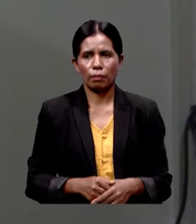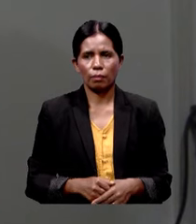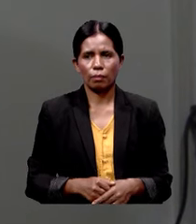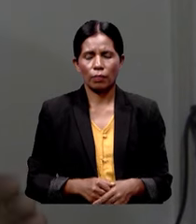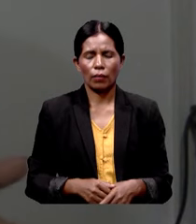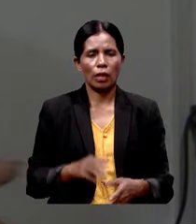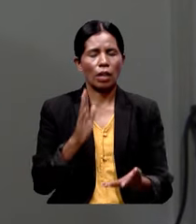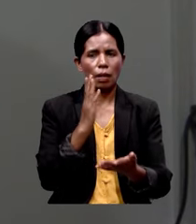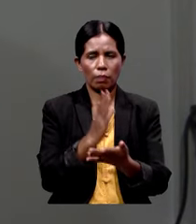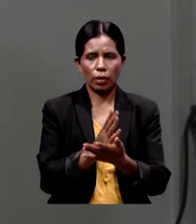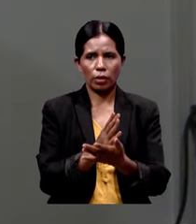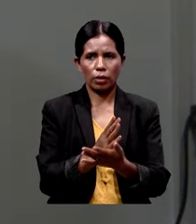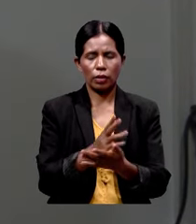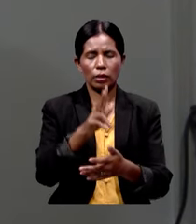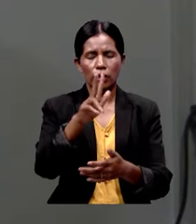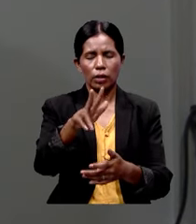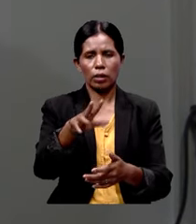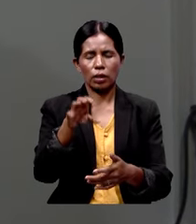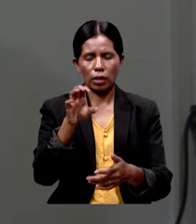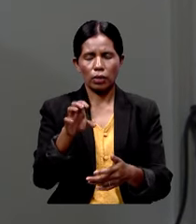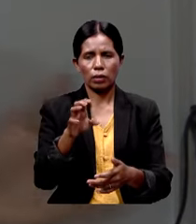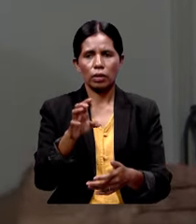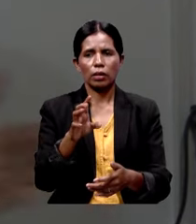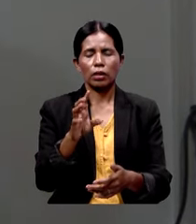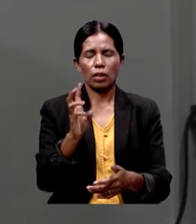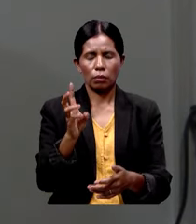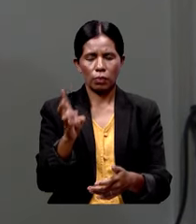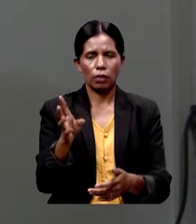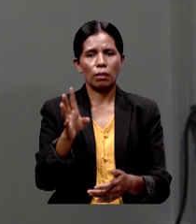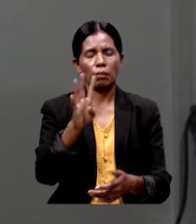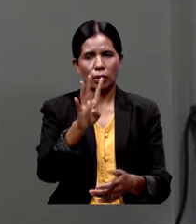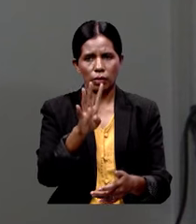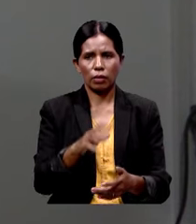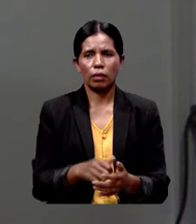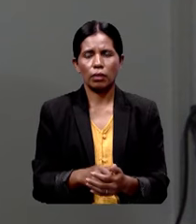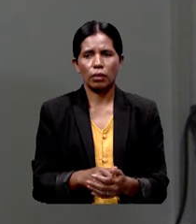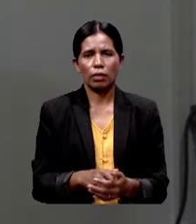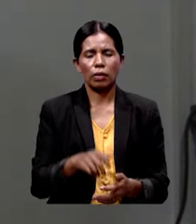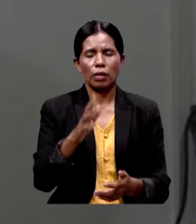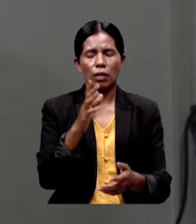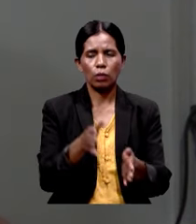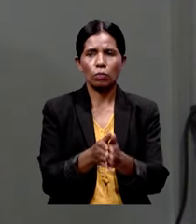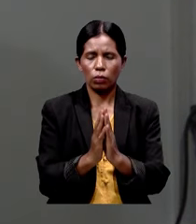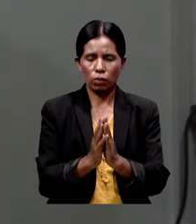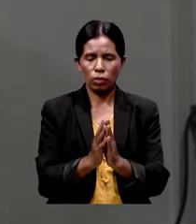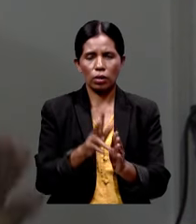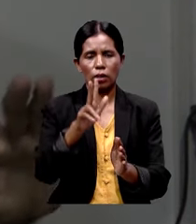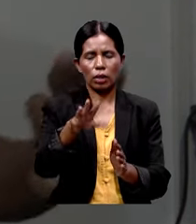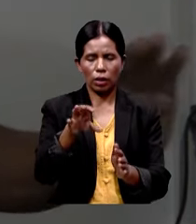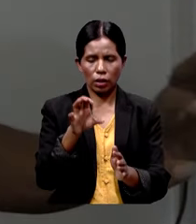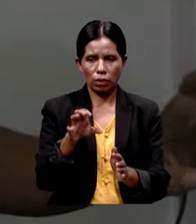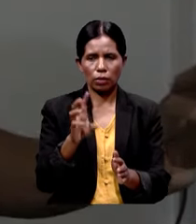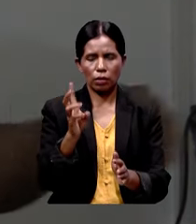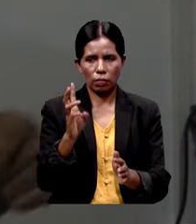Hapara ne 364 ne ma hapara pedido ne 360 60